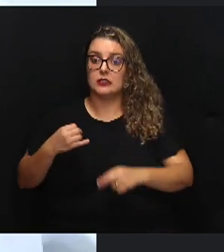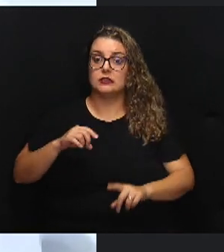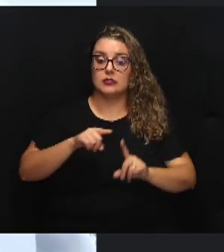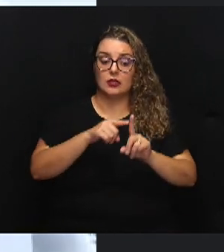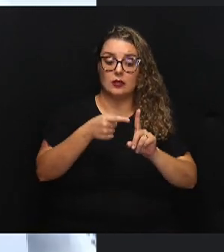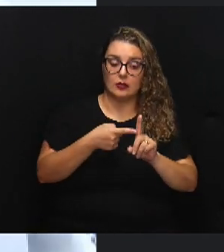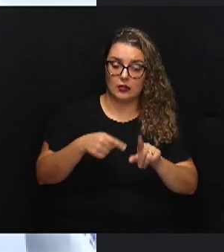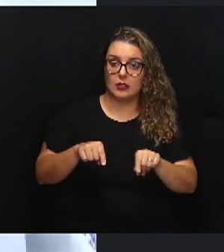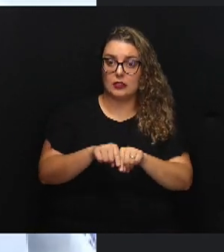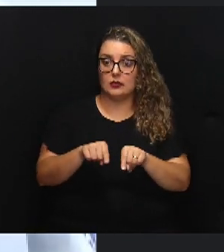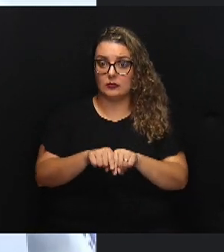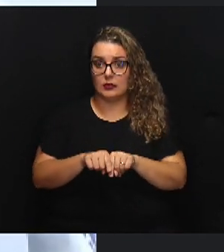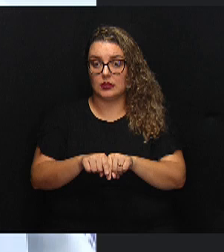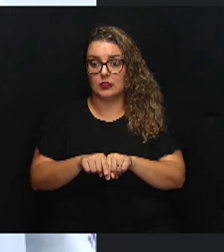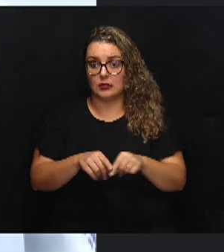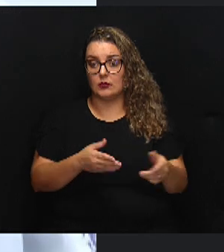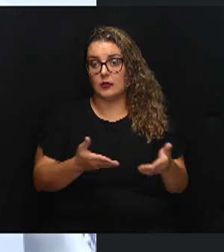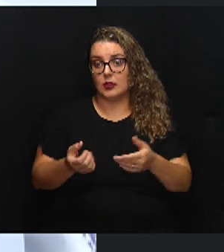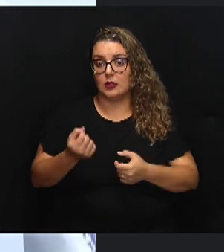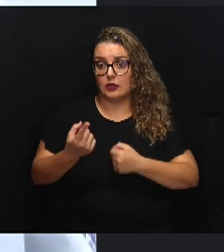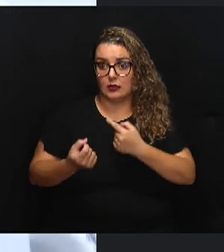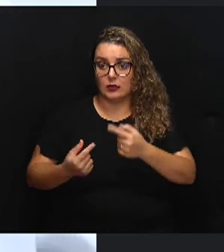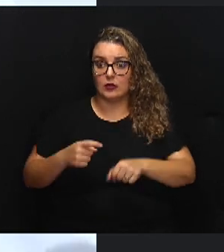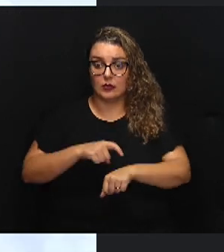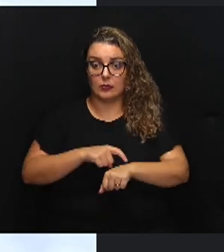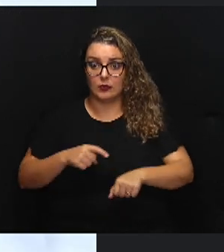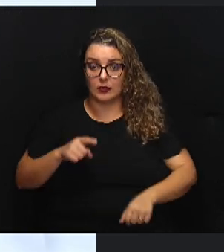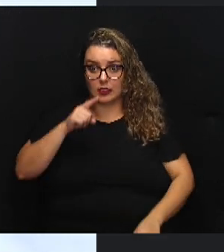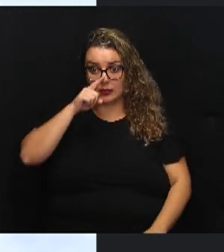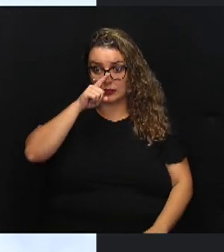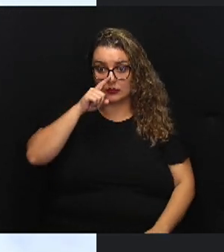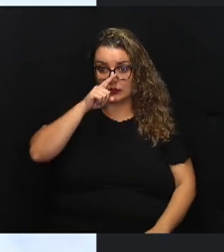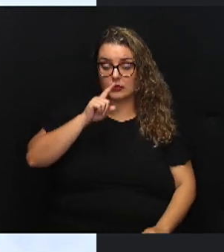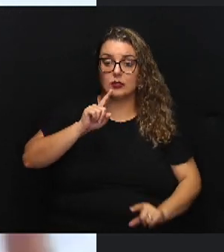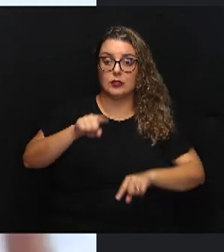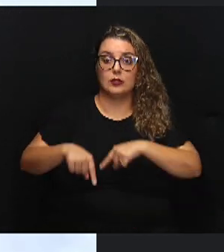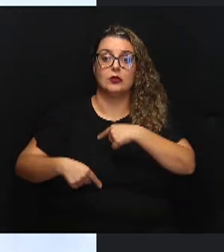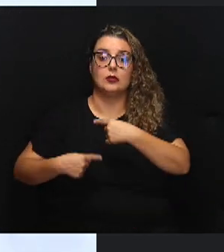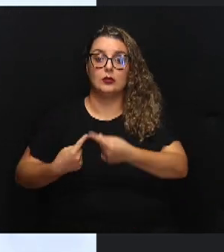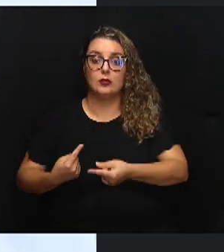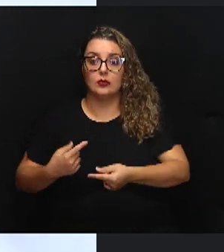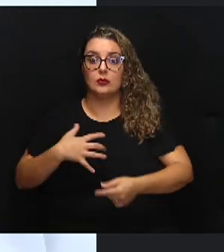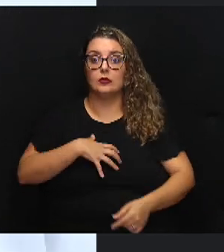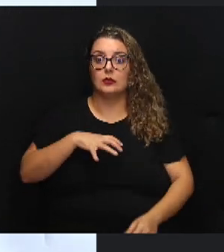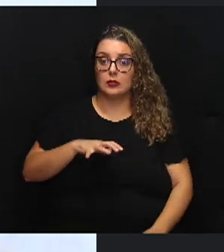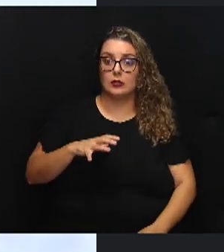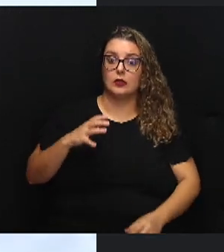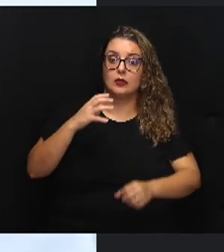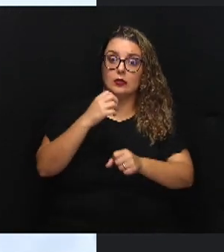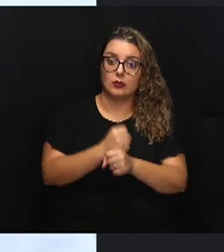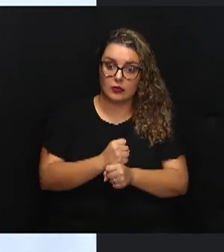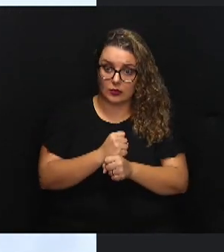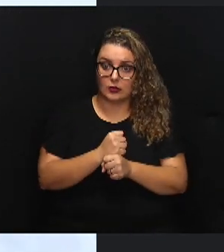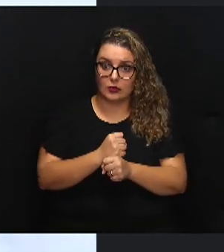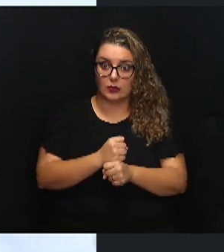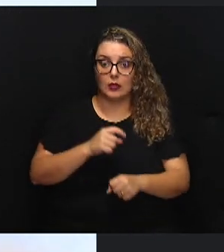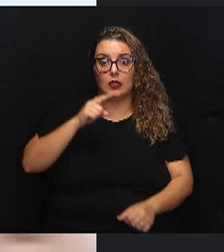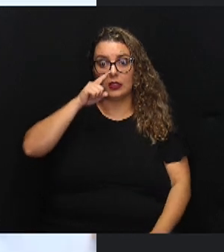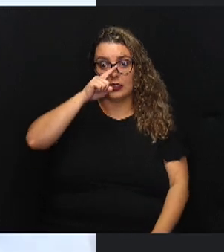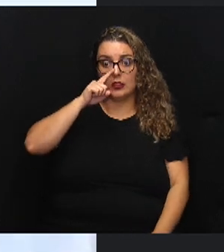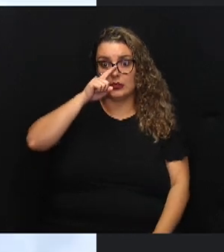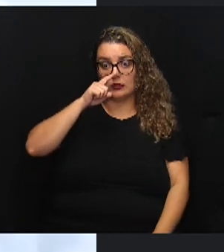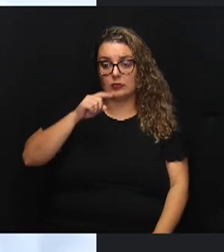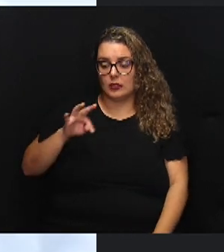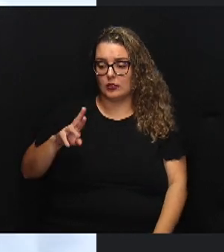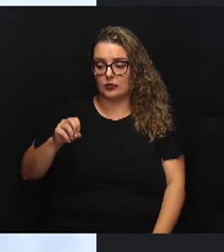também é portadora ou apresenta alguma situação de risco. E outras situações somadas de risco para a trombose. Então,